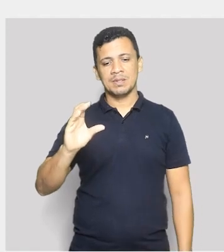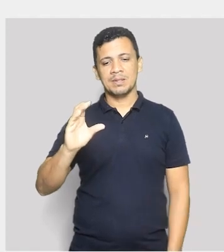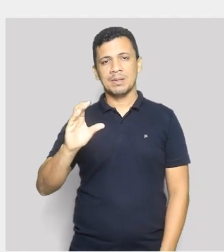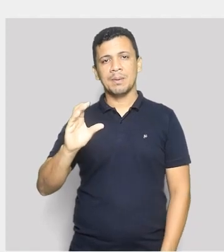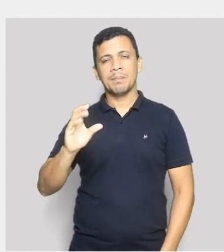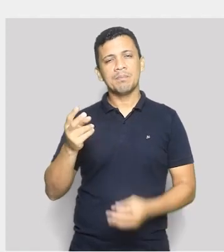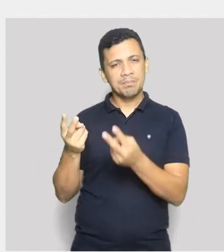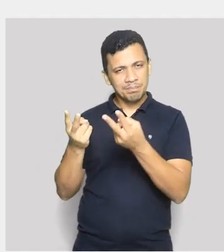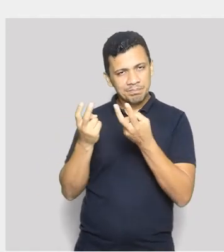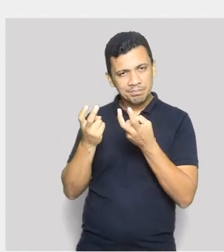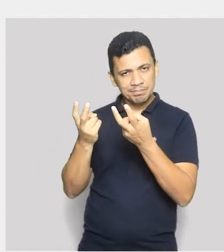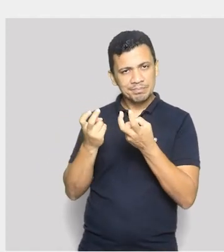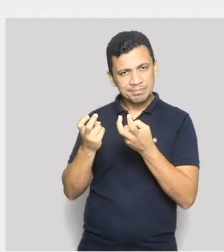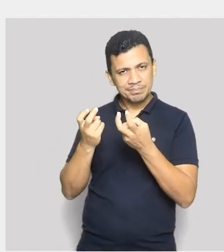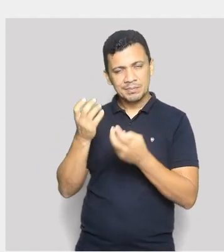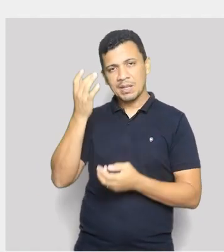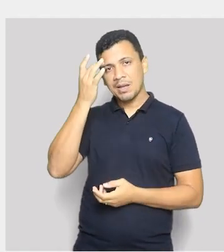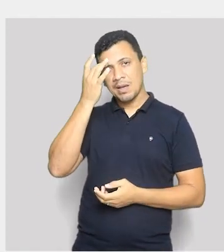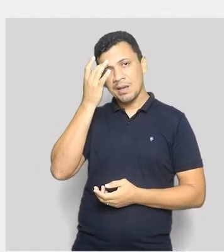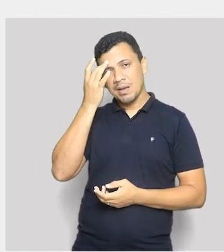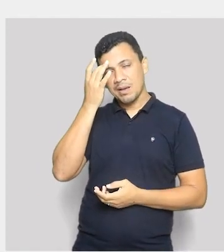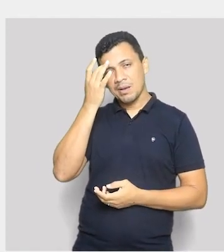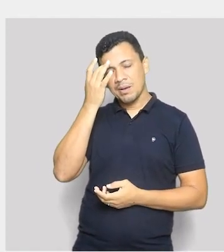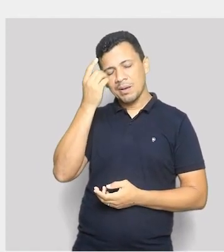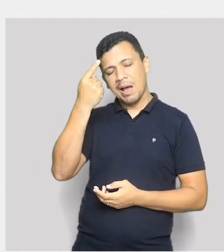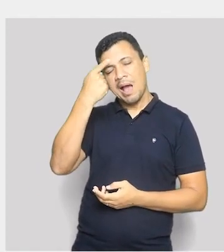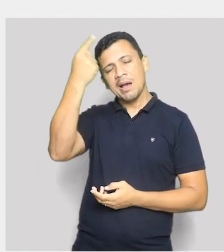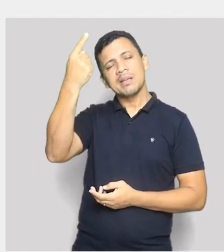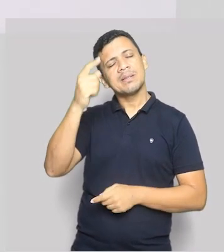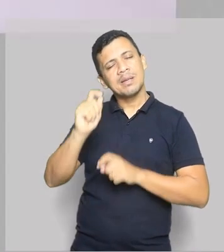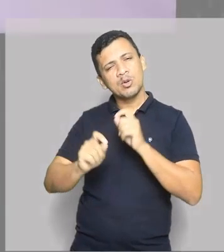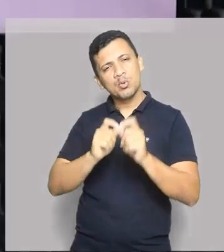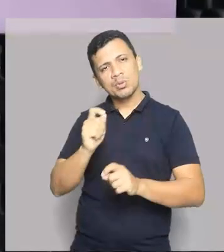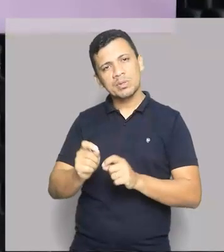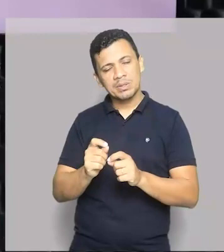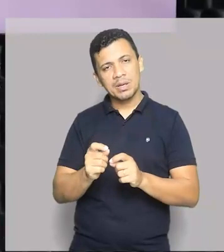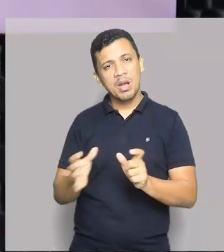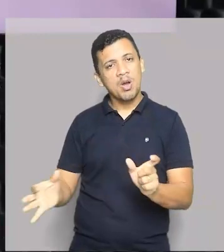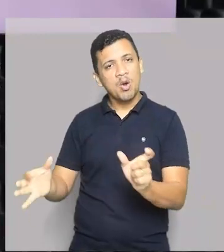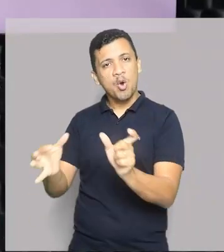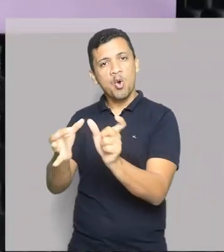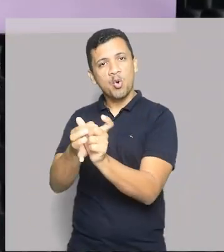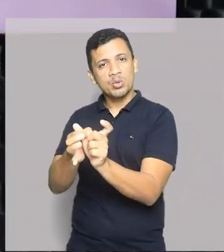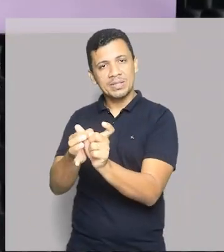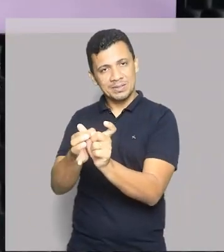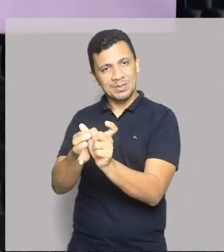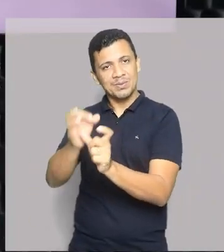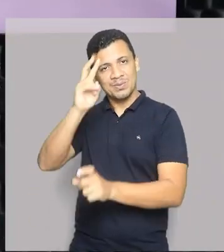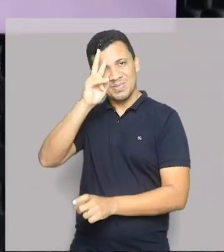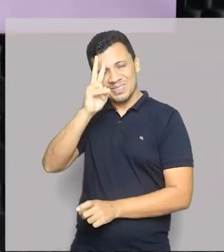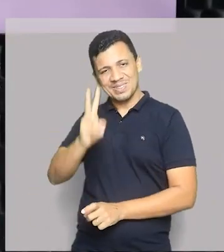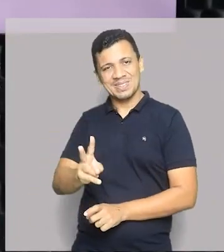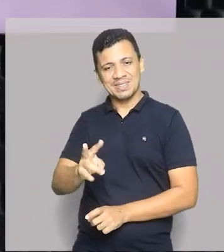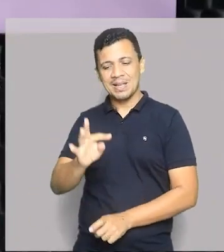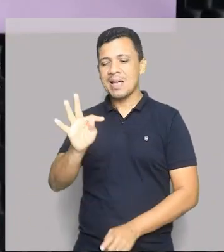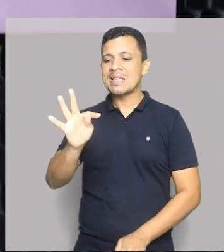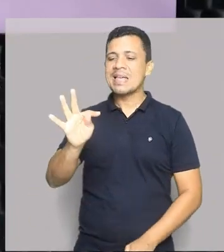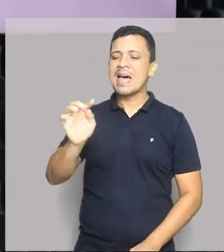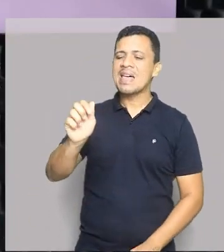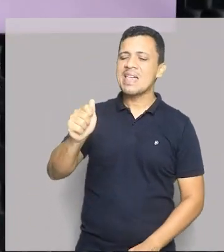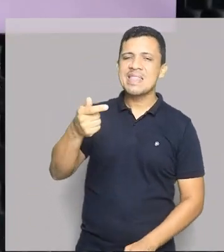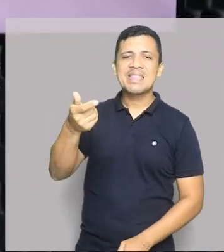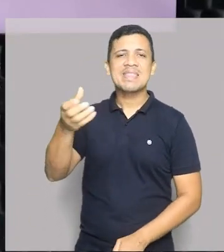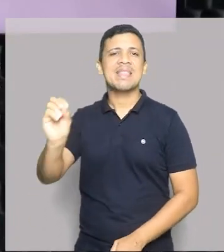a ideia... Lembre-se que eu falei para vocês sobre o conectivo intensificador, né? Eles estavam tão